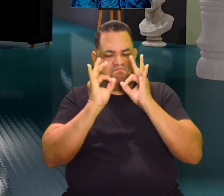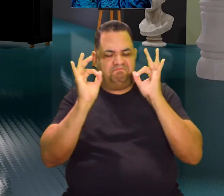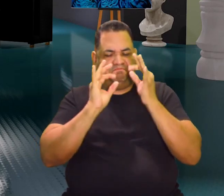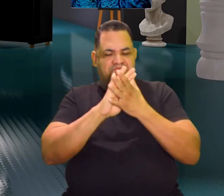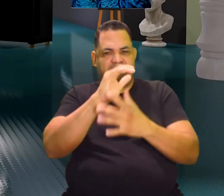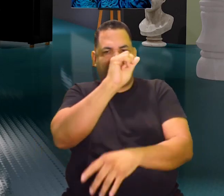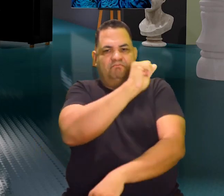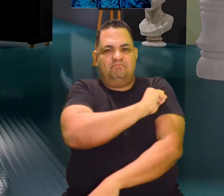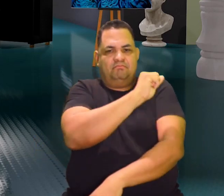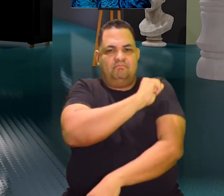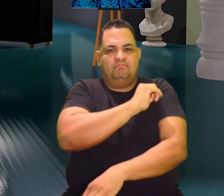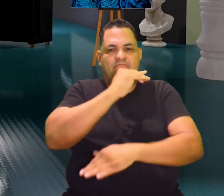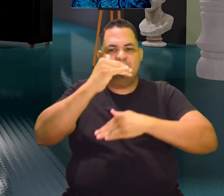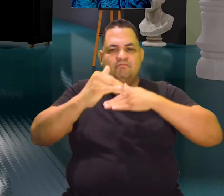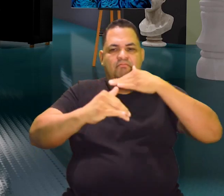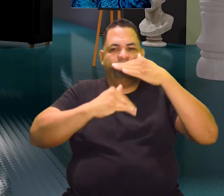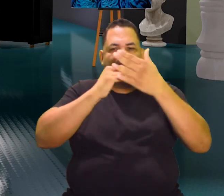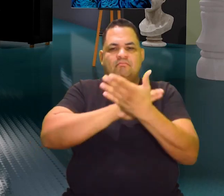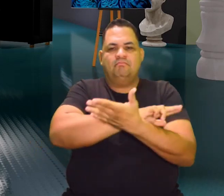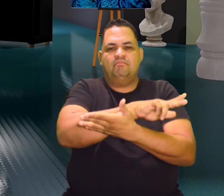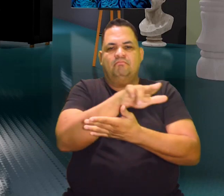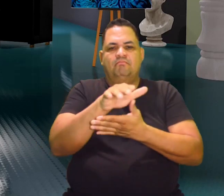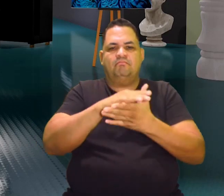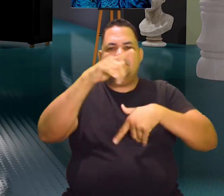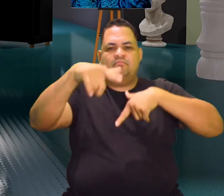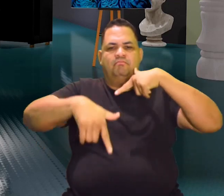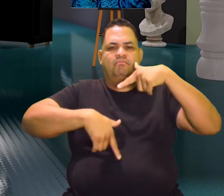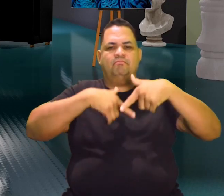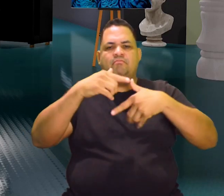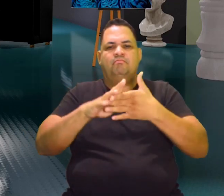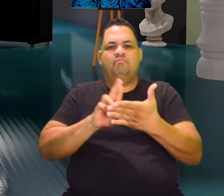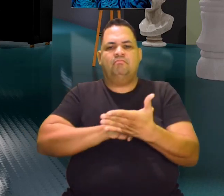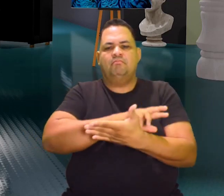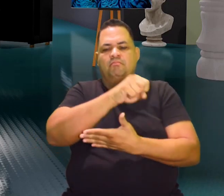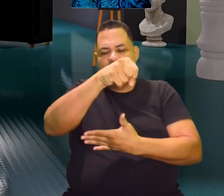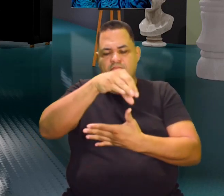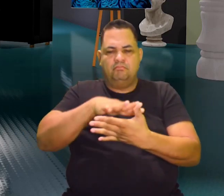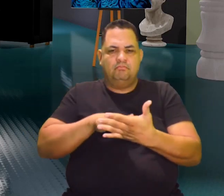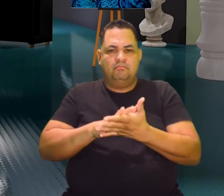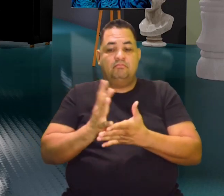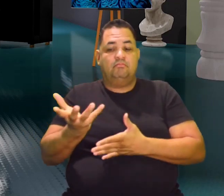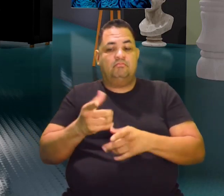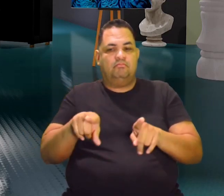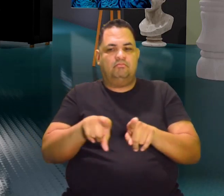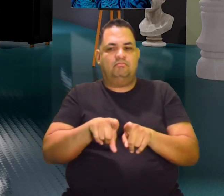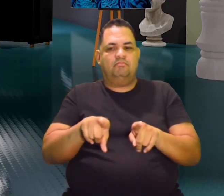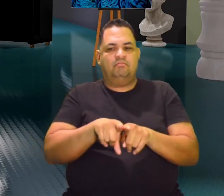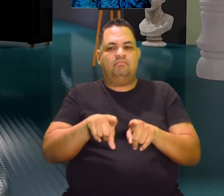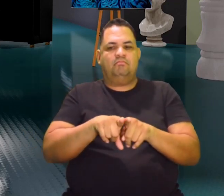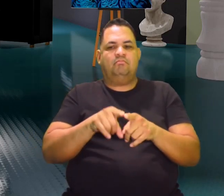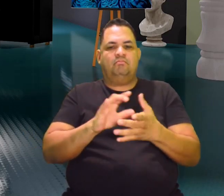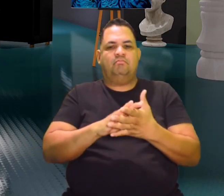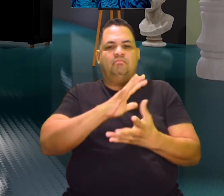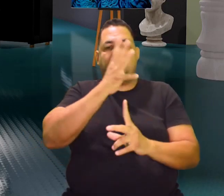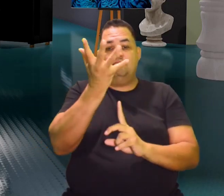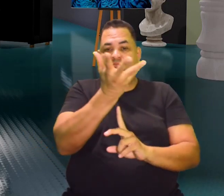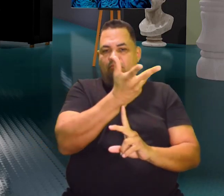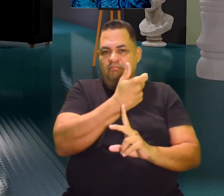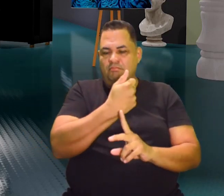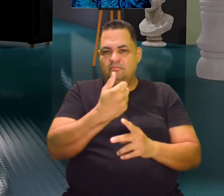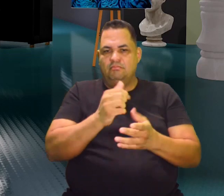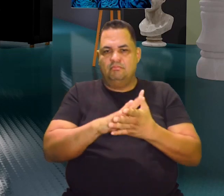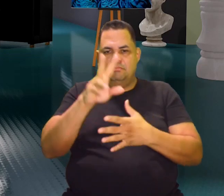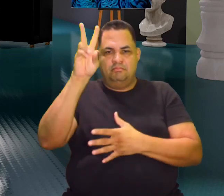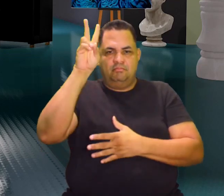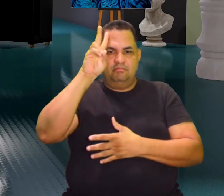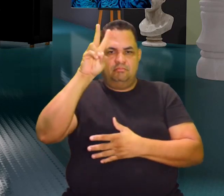estão desenvolvendo aí vários trabalhos, várias atividades. Então eu quero também arte, viu? Que vocês desenvolvam excelentes trabalhos aí. Lembrando